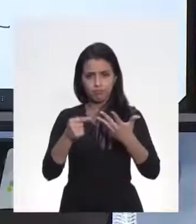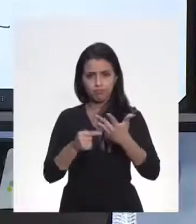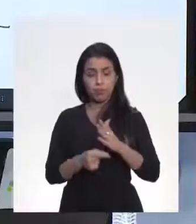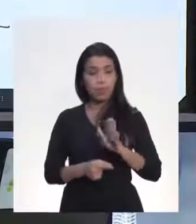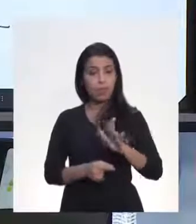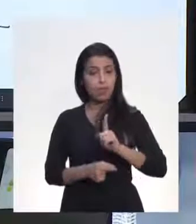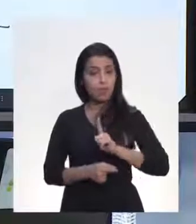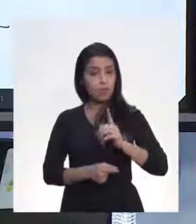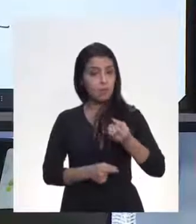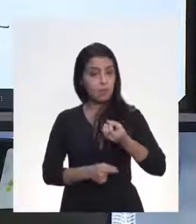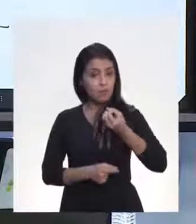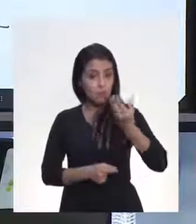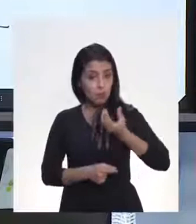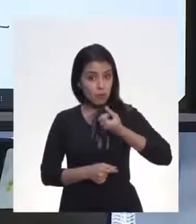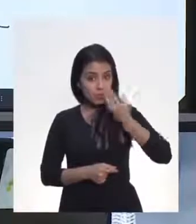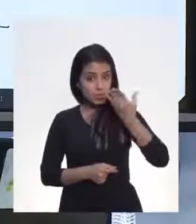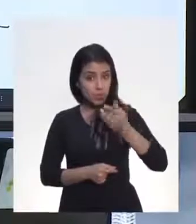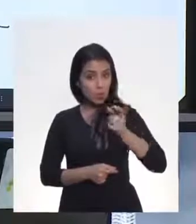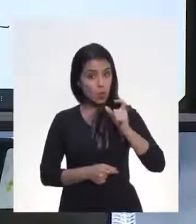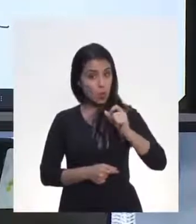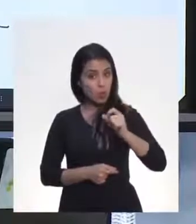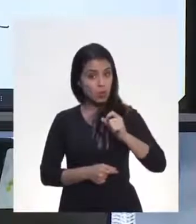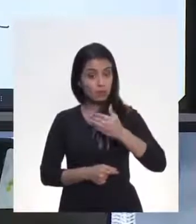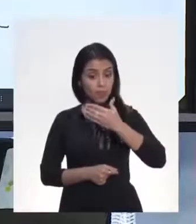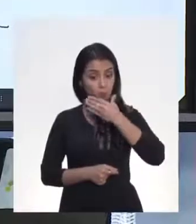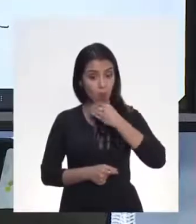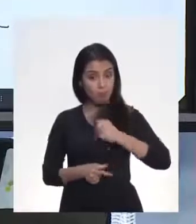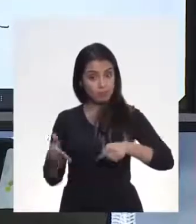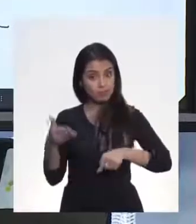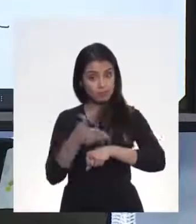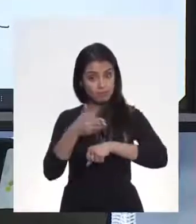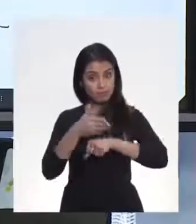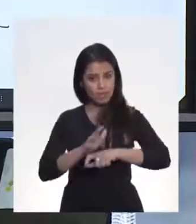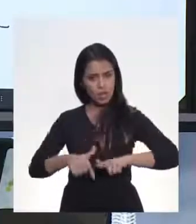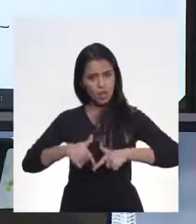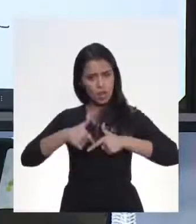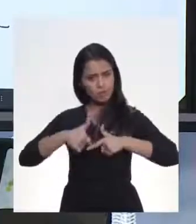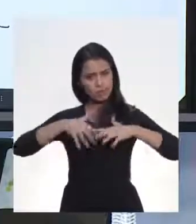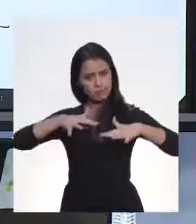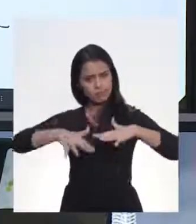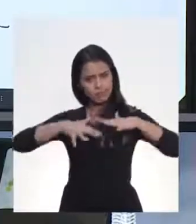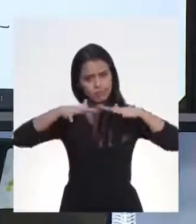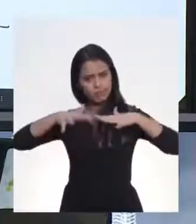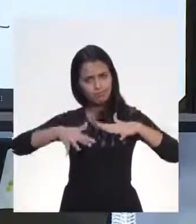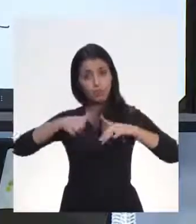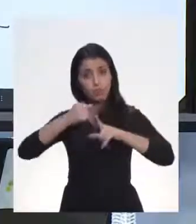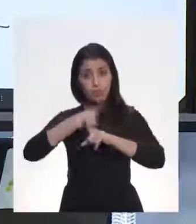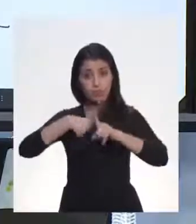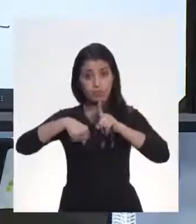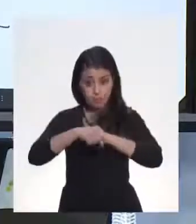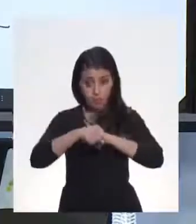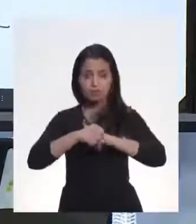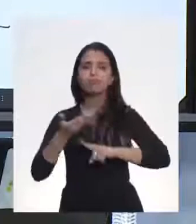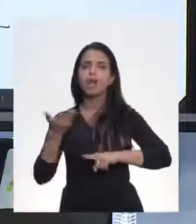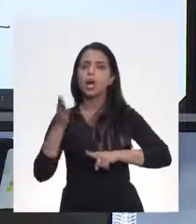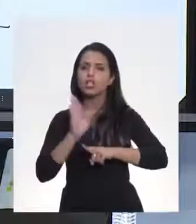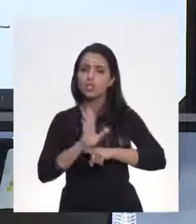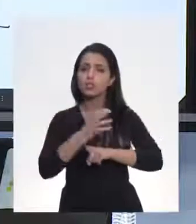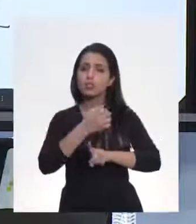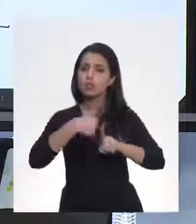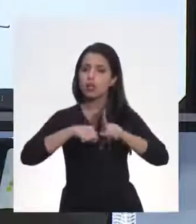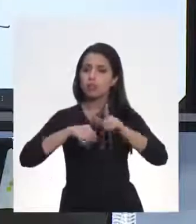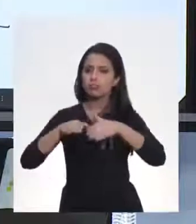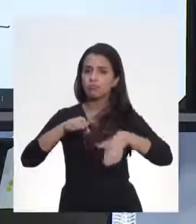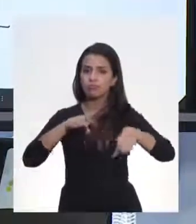aqui. Os homens que participam de lutas e movimentos sociais colaboram na construção de